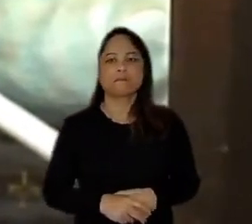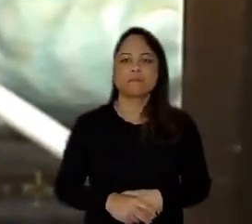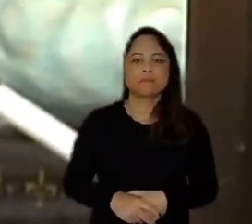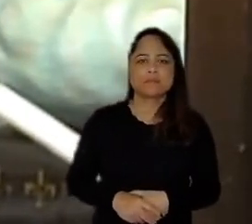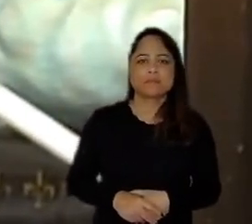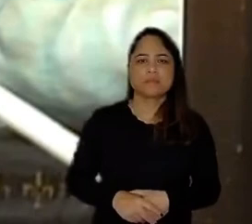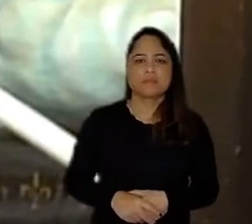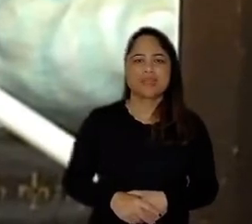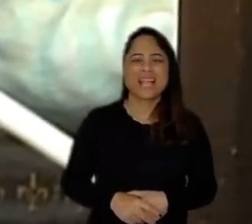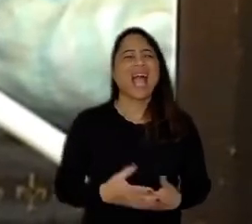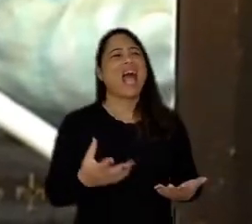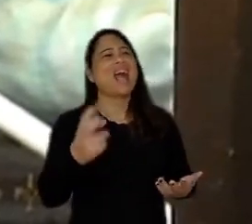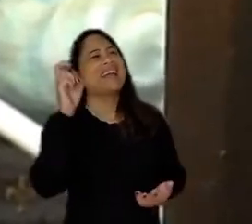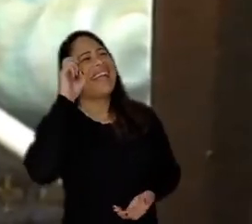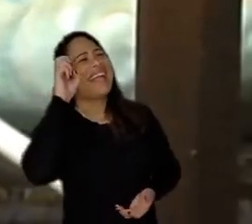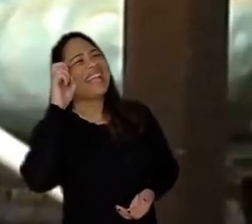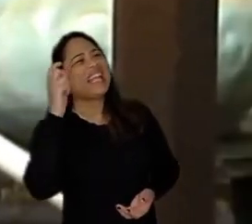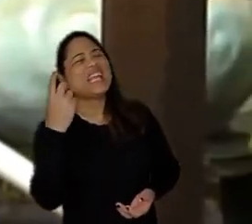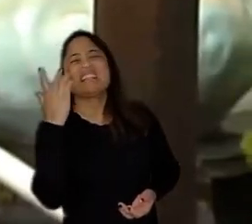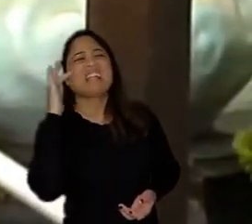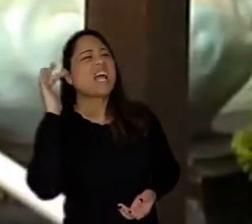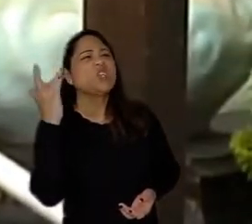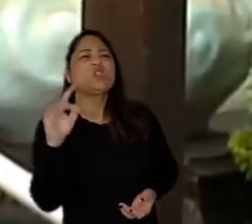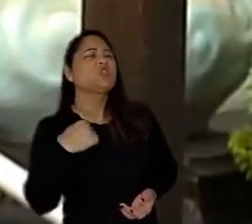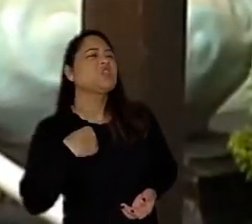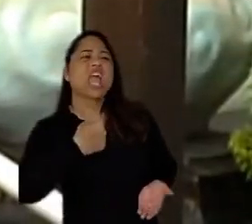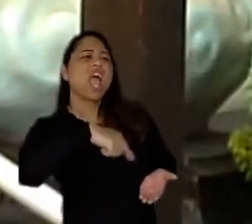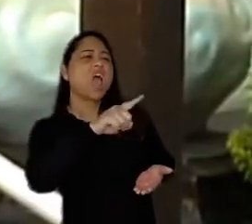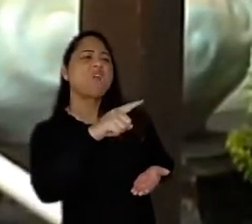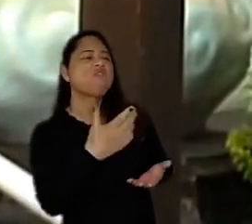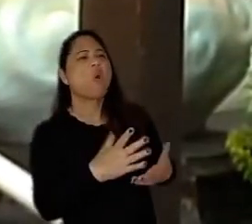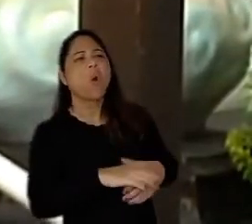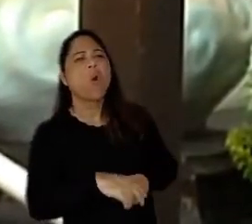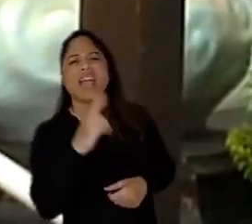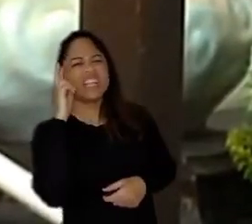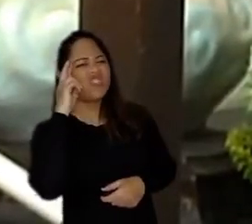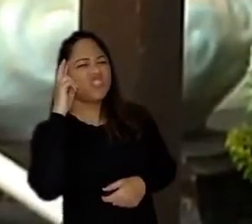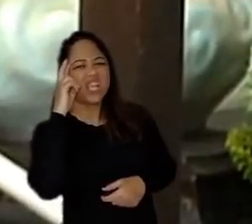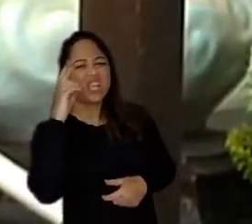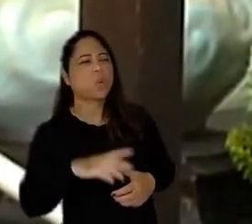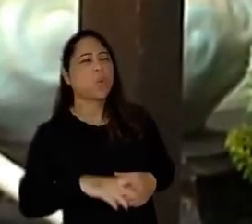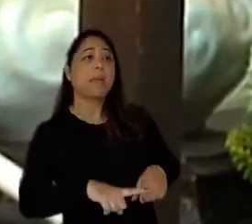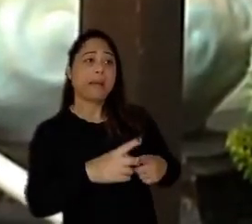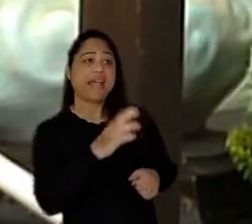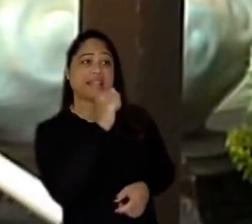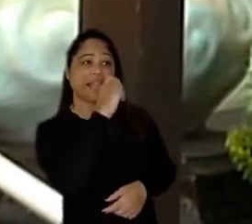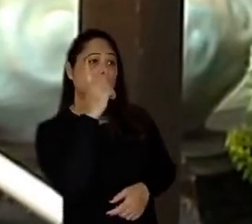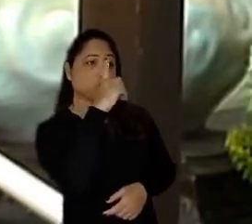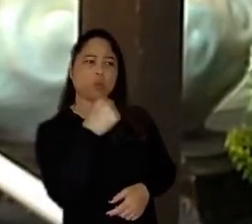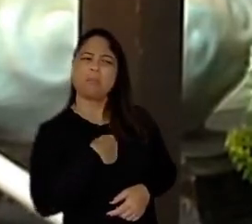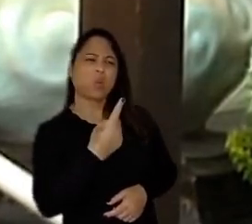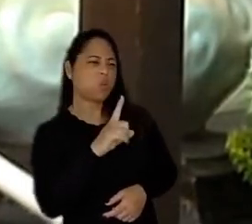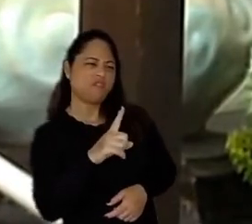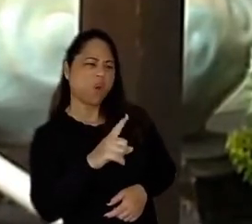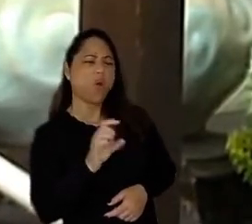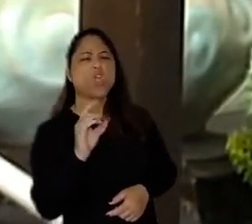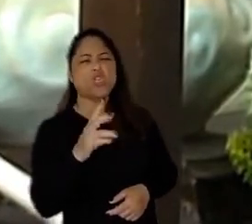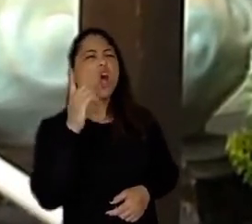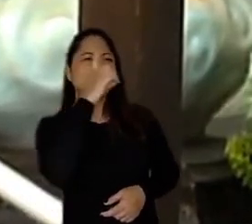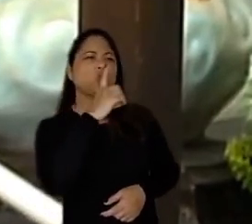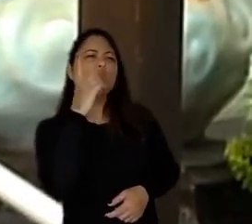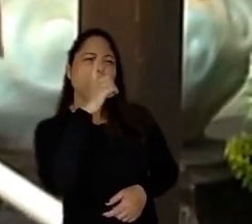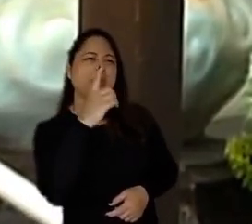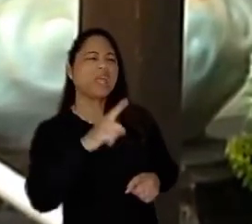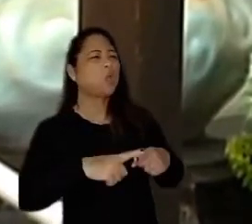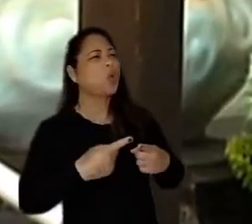Ué, hoje é quinta-feira e até agora eu nem sei se eu vou, mas assim, se eu for, eu não vou sábado e domingo. Eu devo ir só domingo,